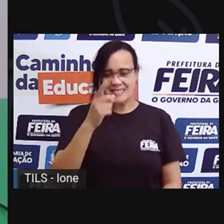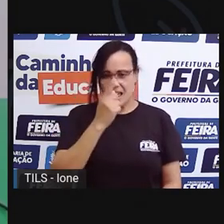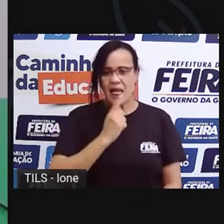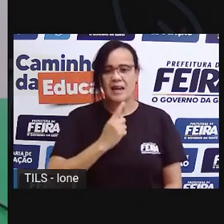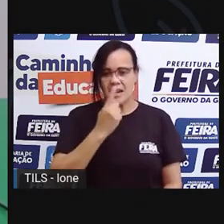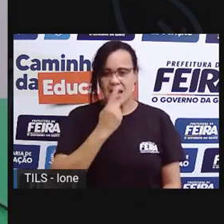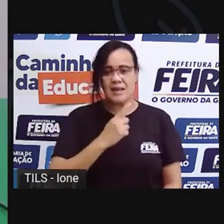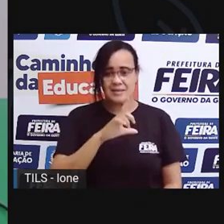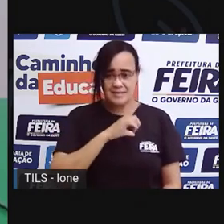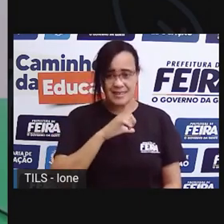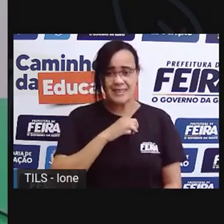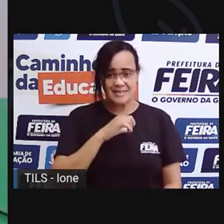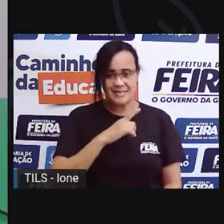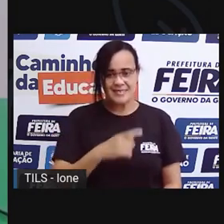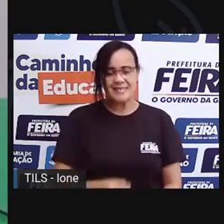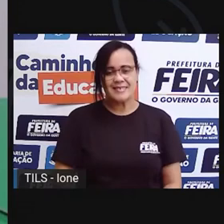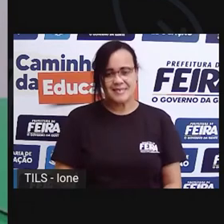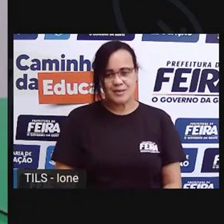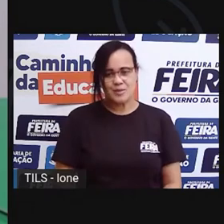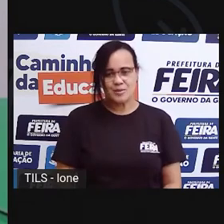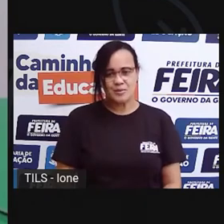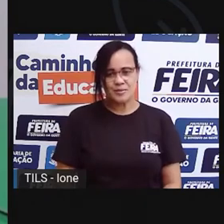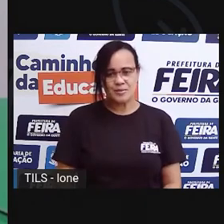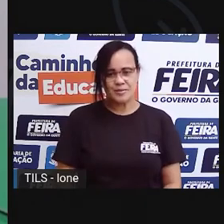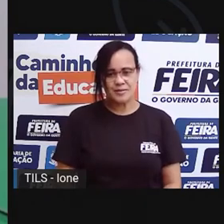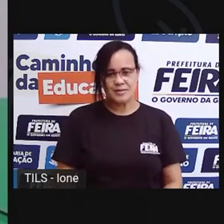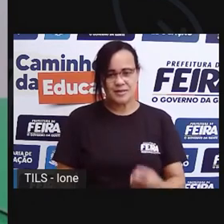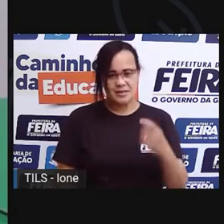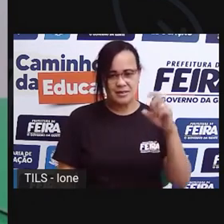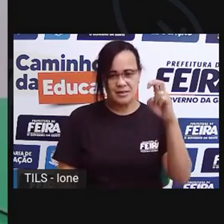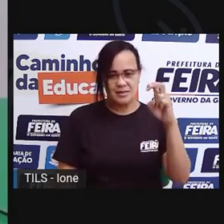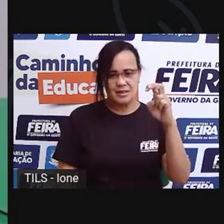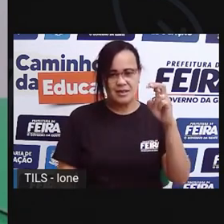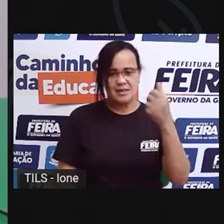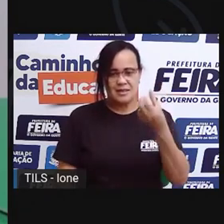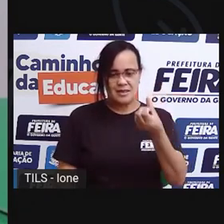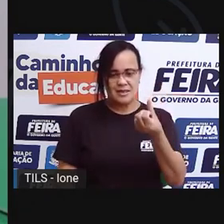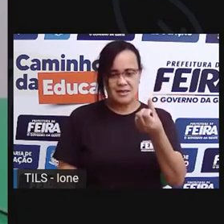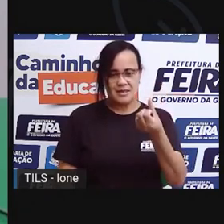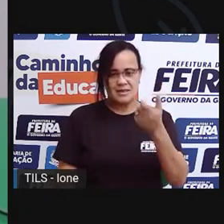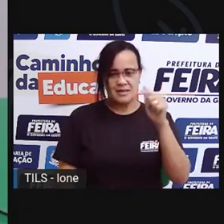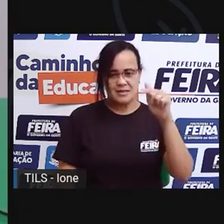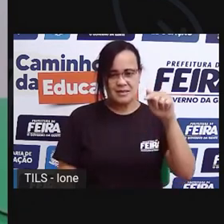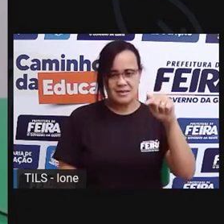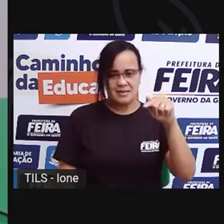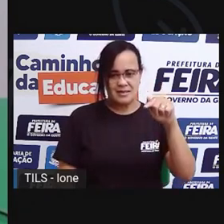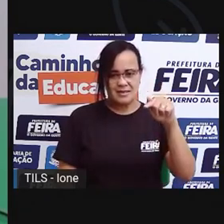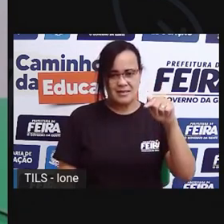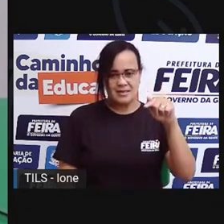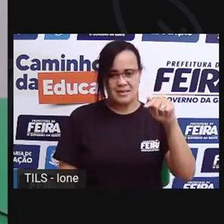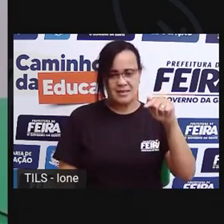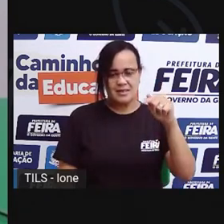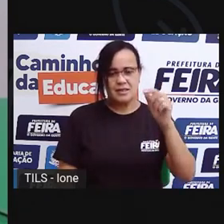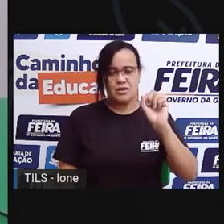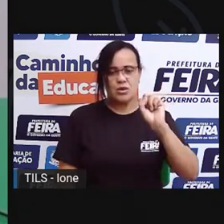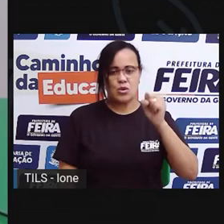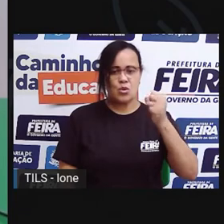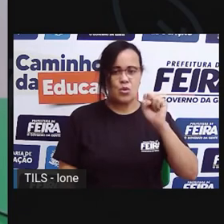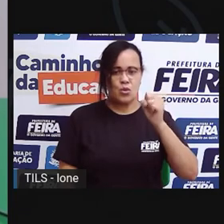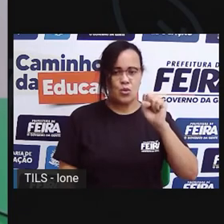Um, dois, três, quatro, cinco, seis,